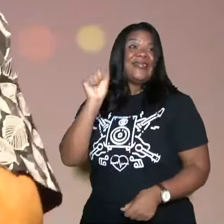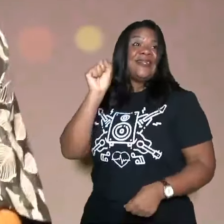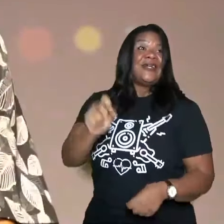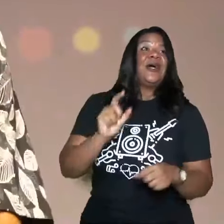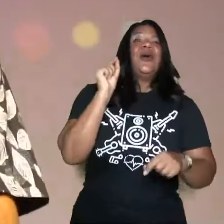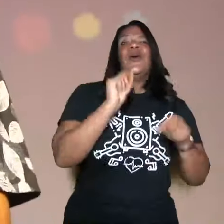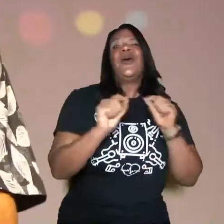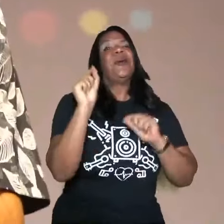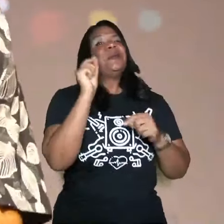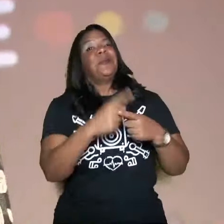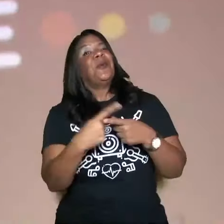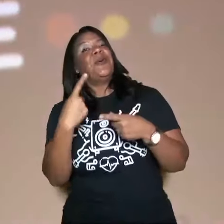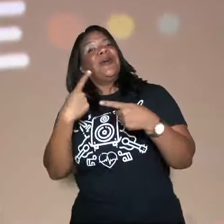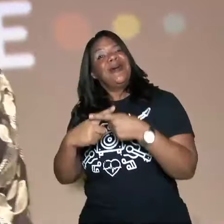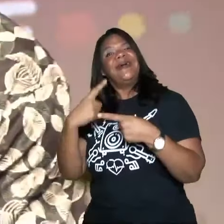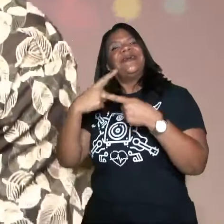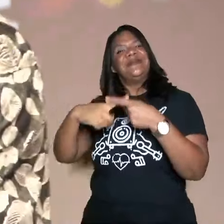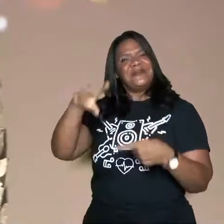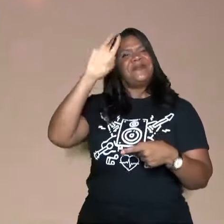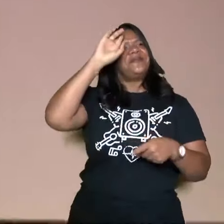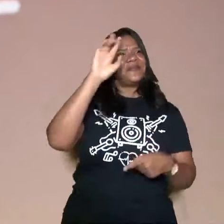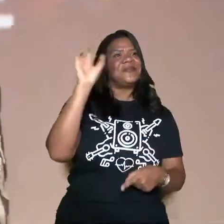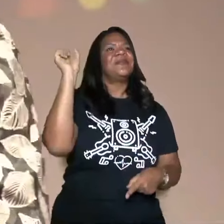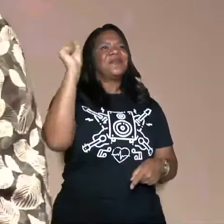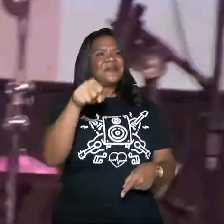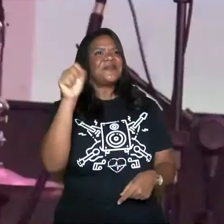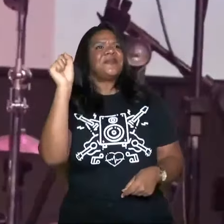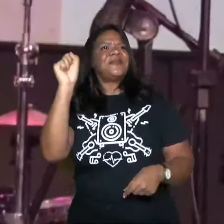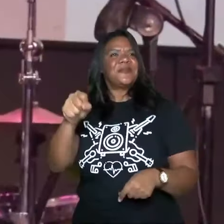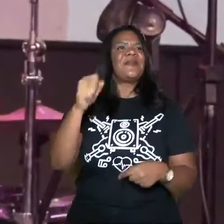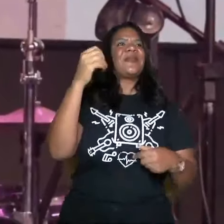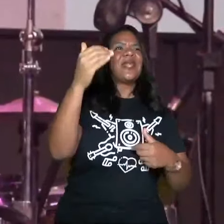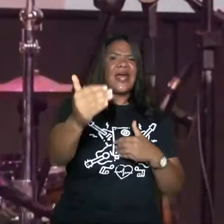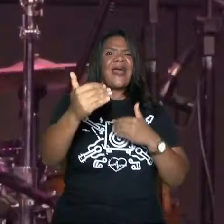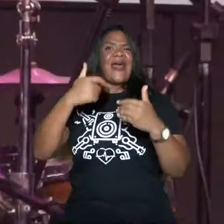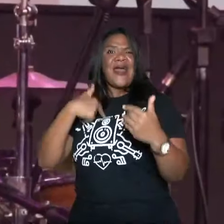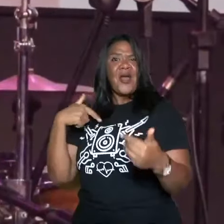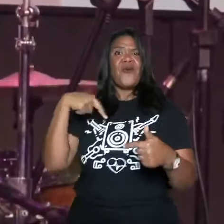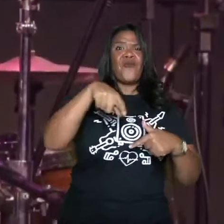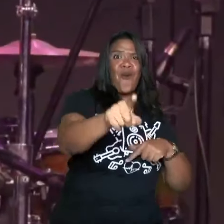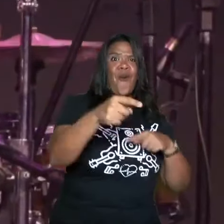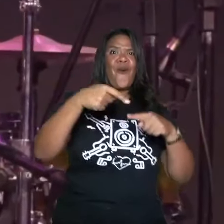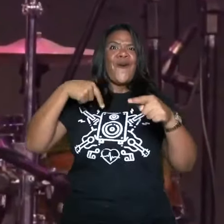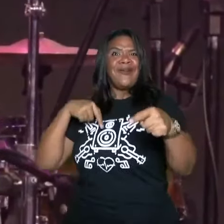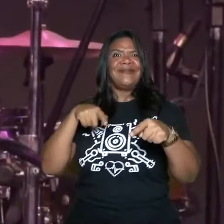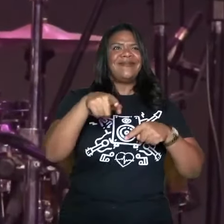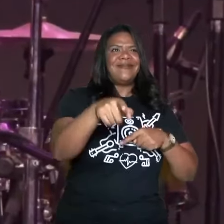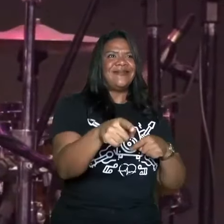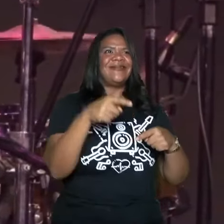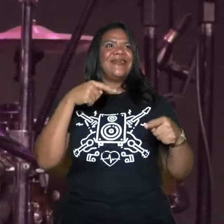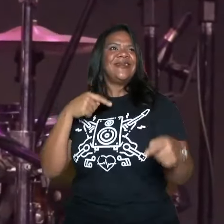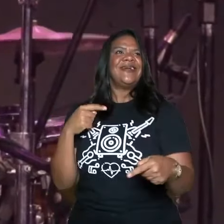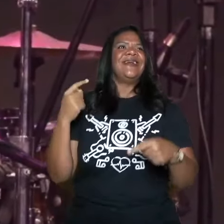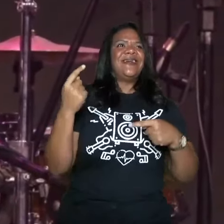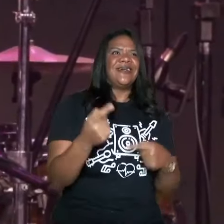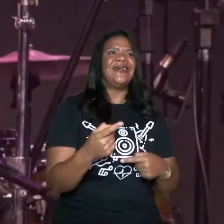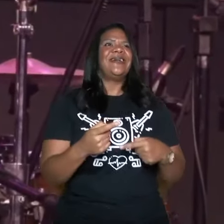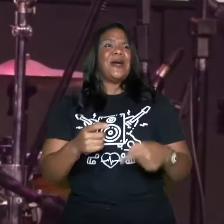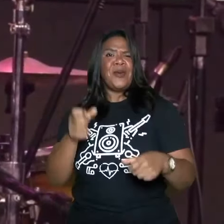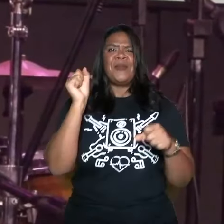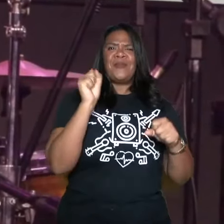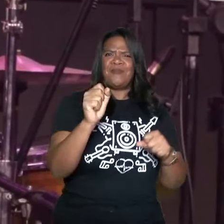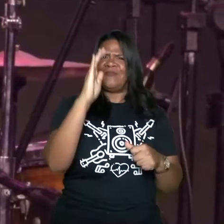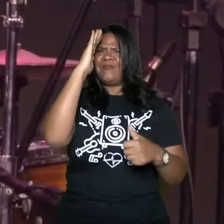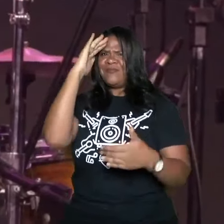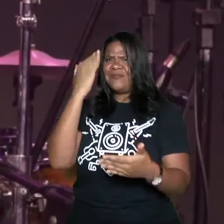conhece por dentro é meu Senhor. Acima, acima de todas, toda te amarei. Eba, da bom, tchau, papá.